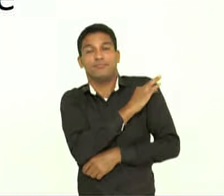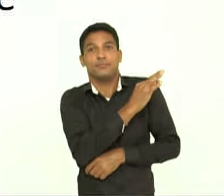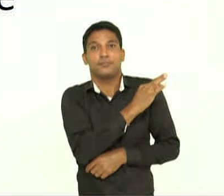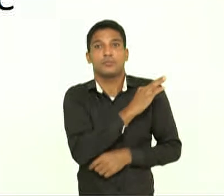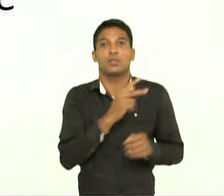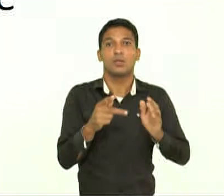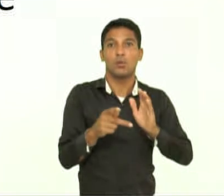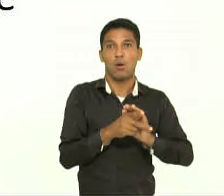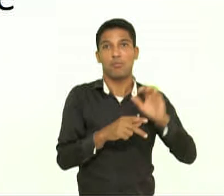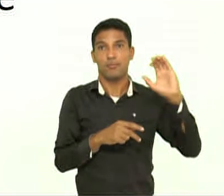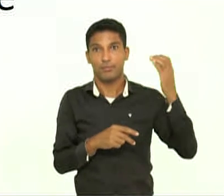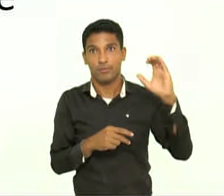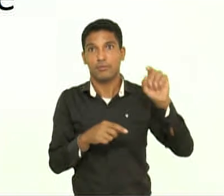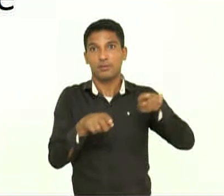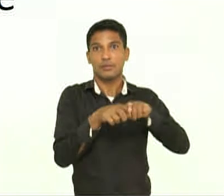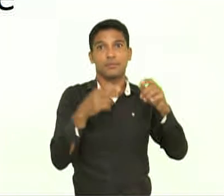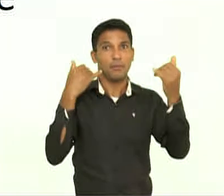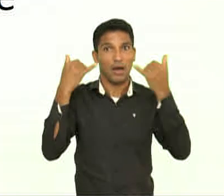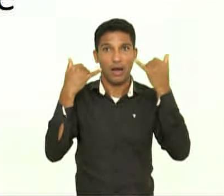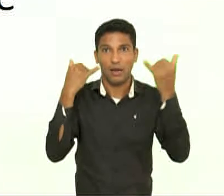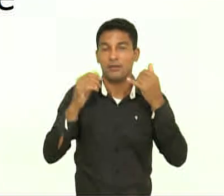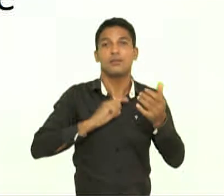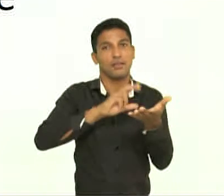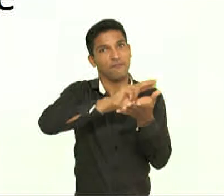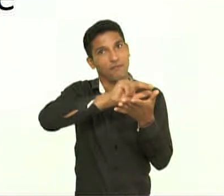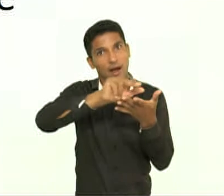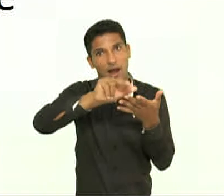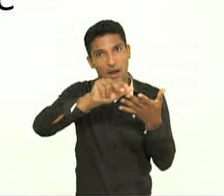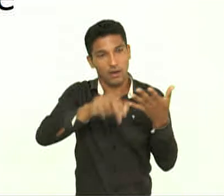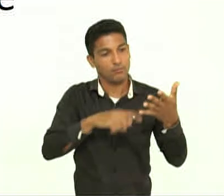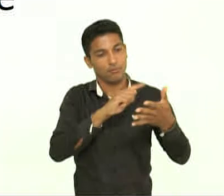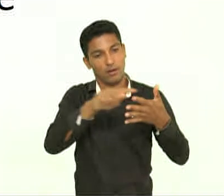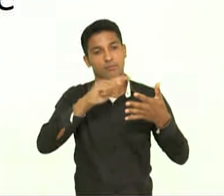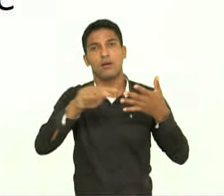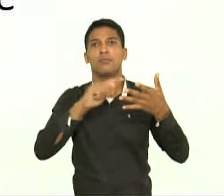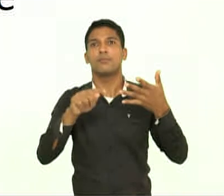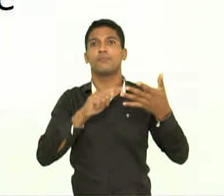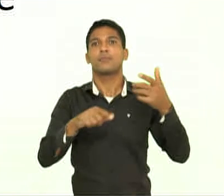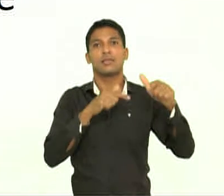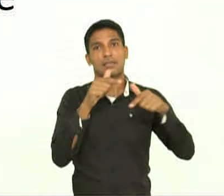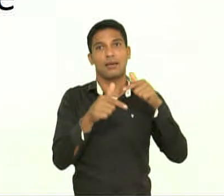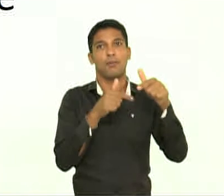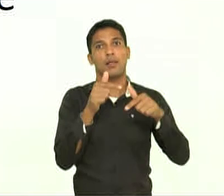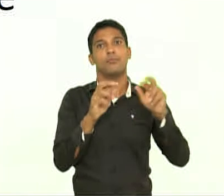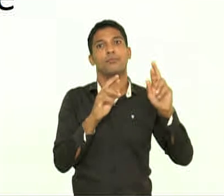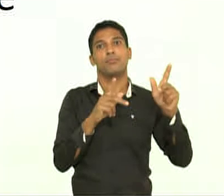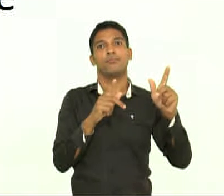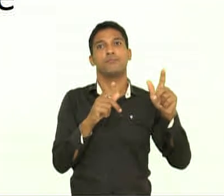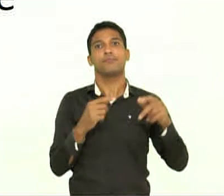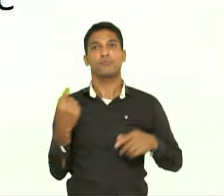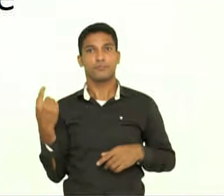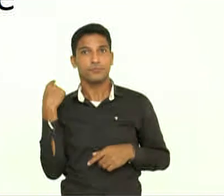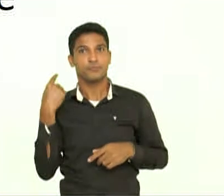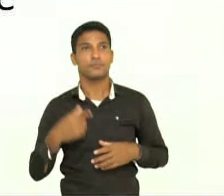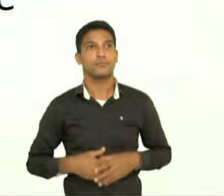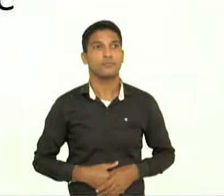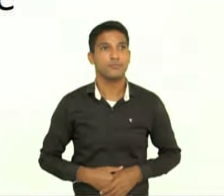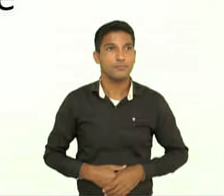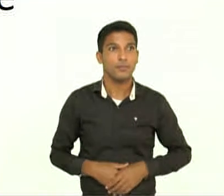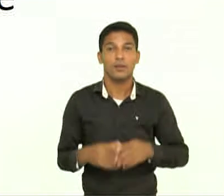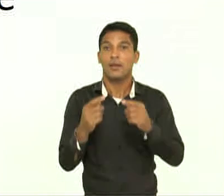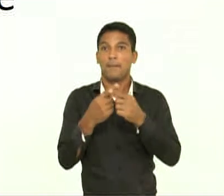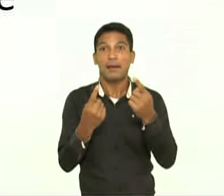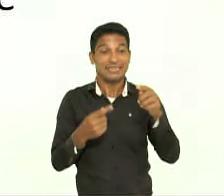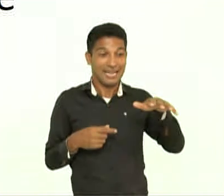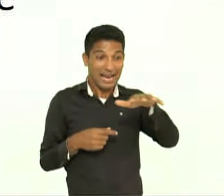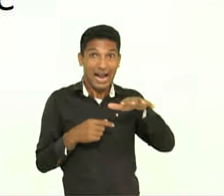técnico-científico-informacional. Tem vários outros empregos agora também à disposição. Contudo, porém, são áreas